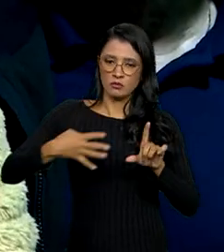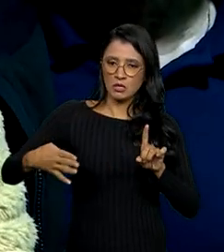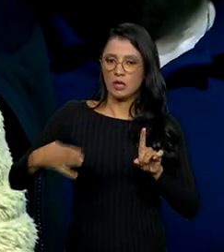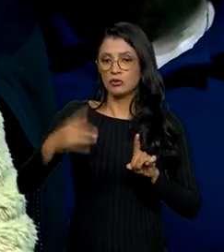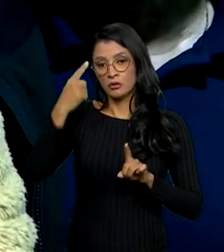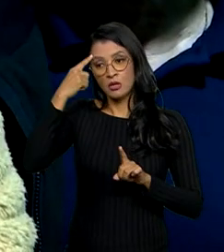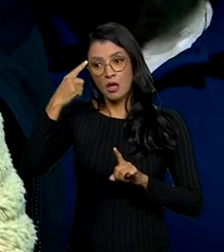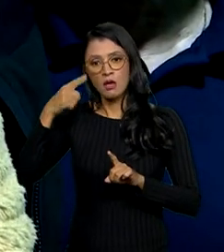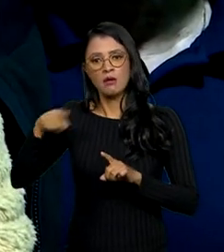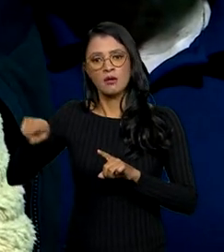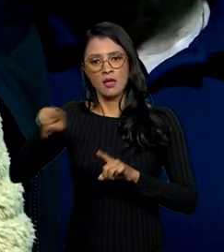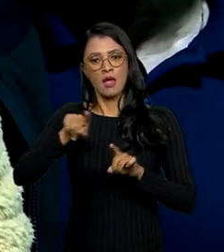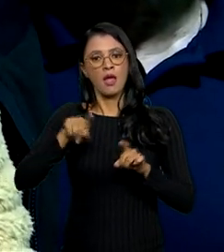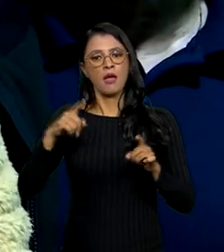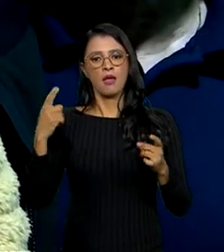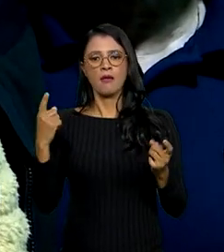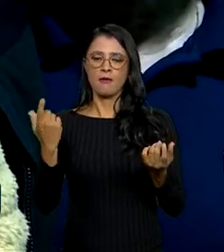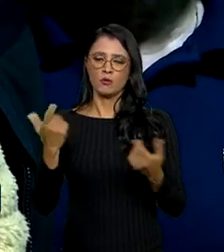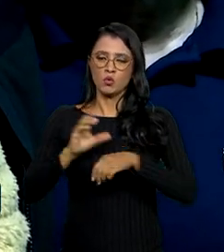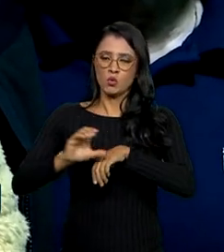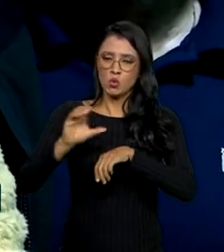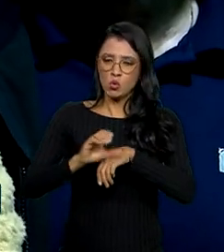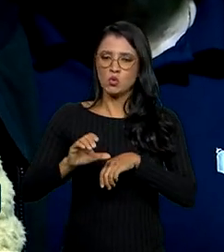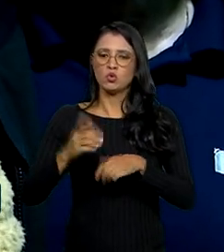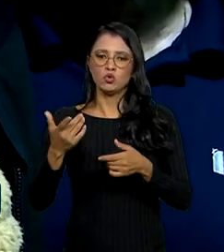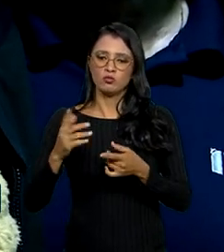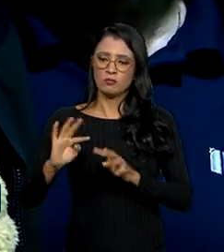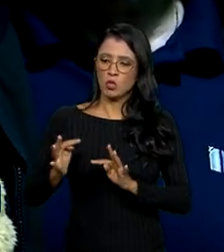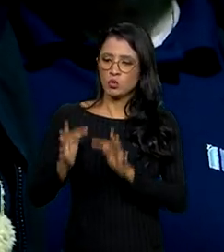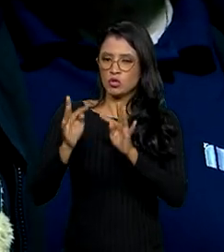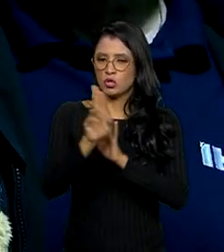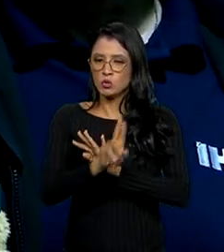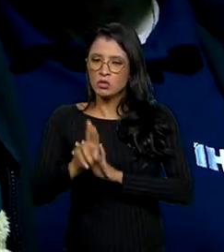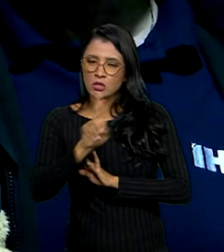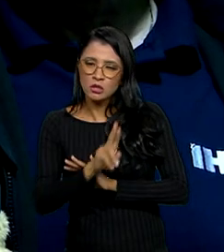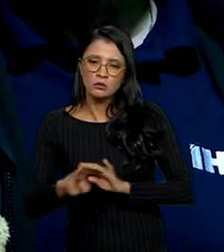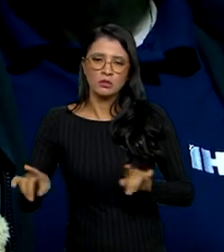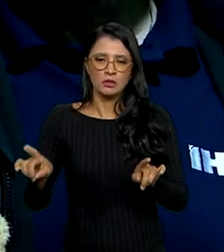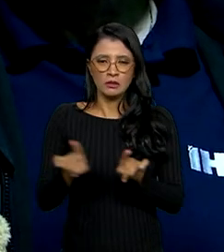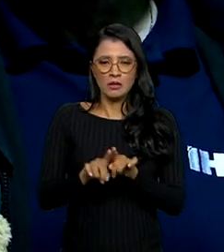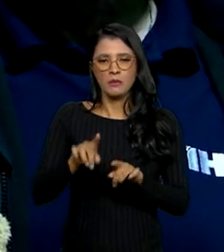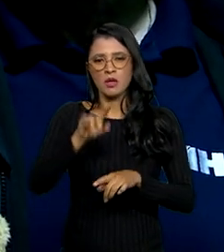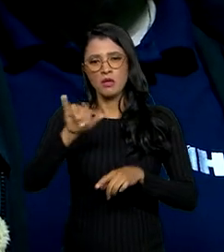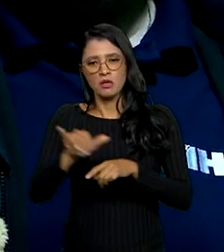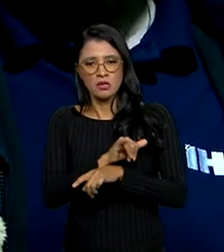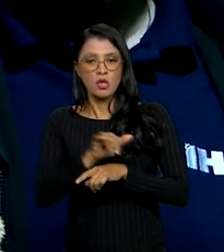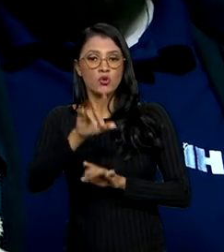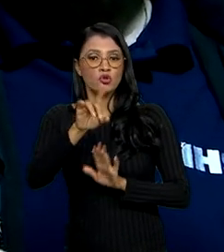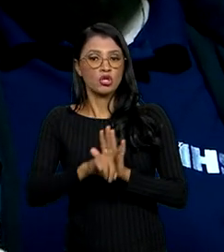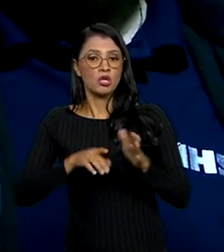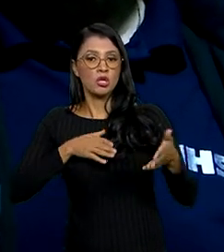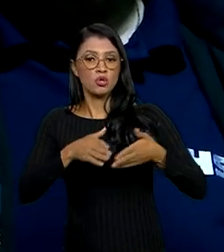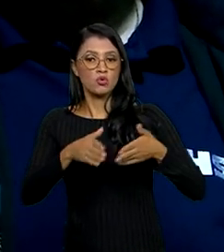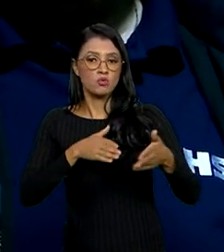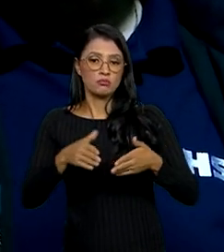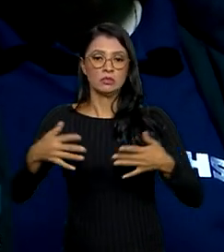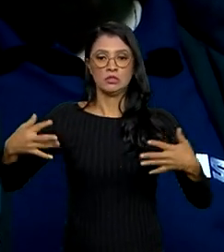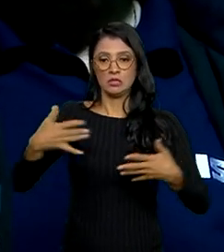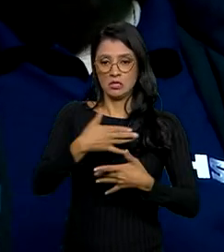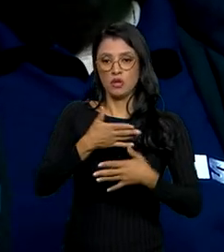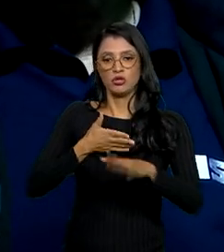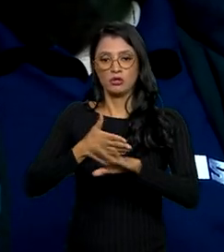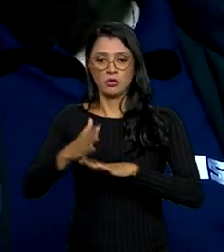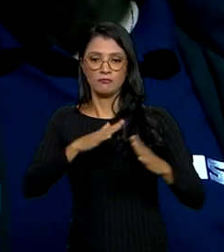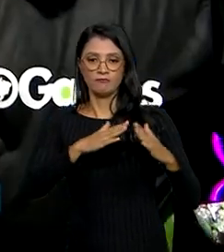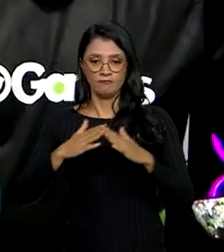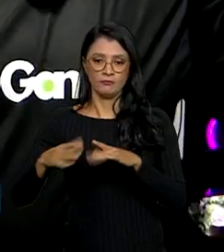ideia é a gente trazer essa capacitação através da grande tecnologia e através dessas nuances do direito à cidade que estão alcançando as